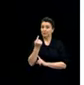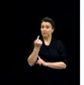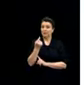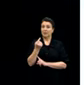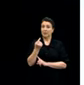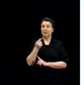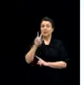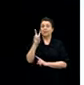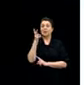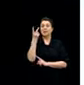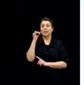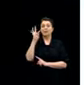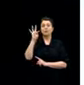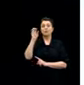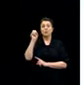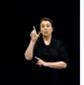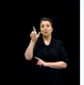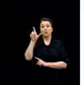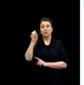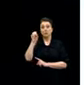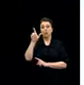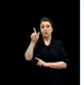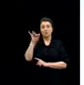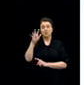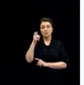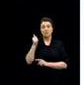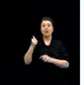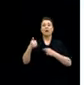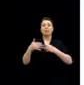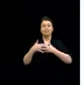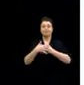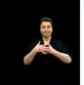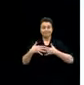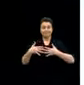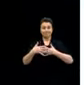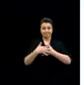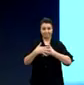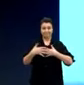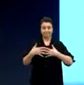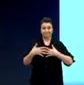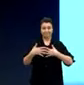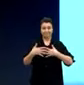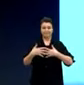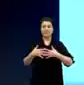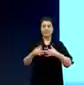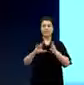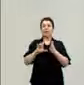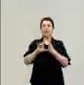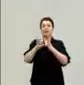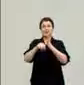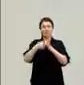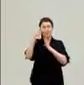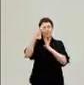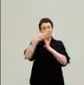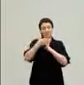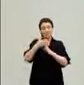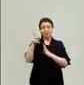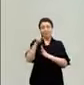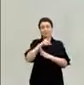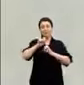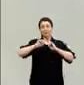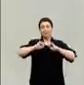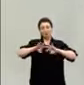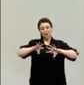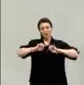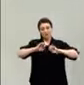Bom, a histologia é um assunto que nós vamos falar depois do intervalo. Tome uma